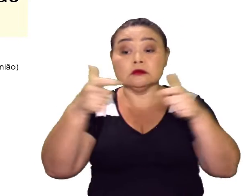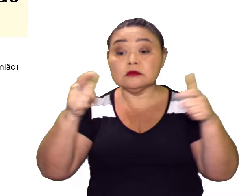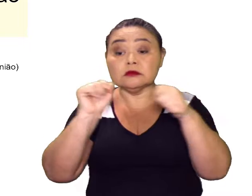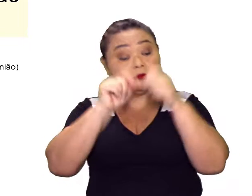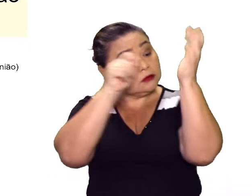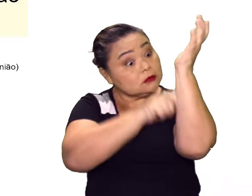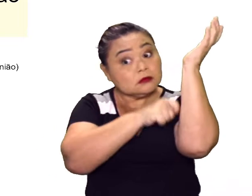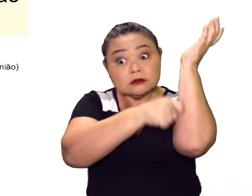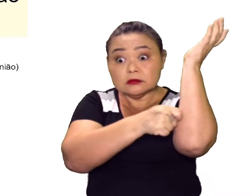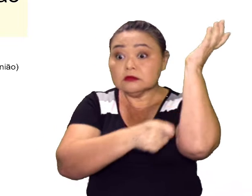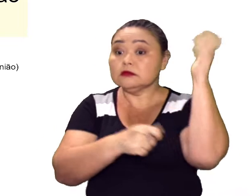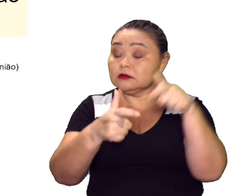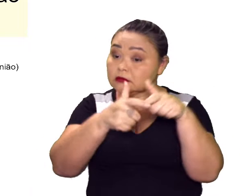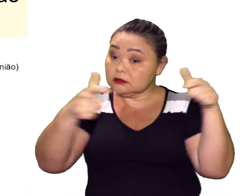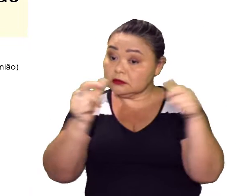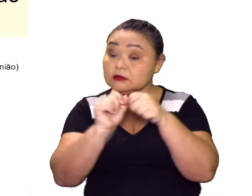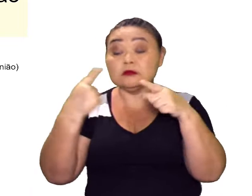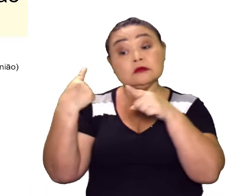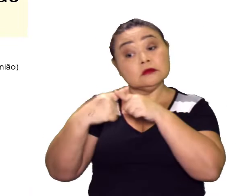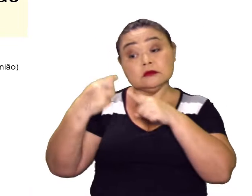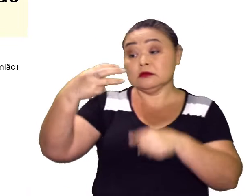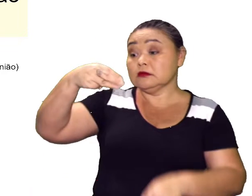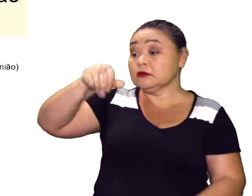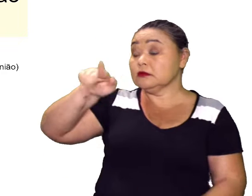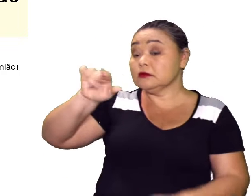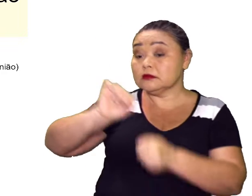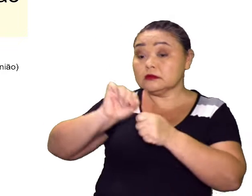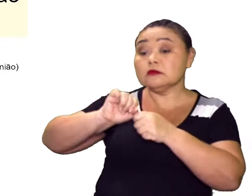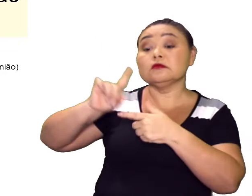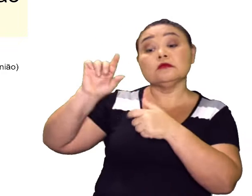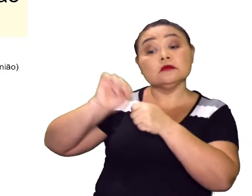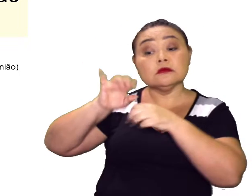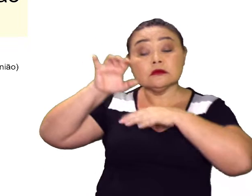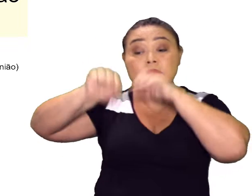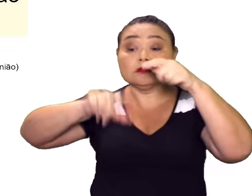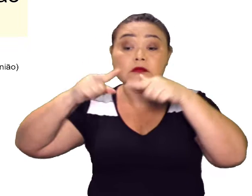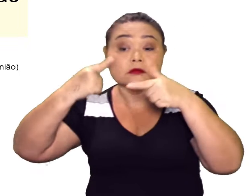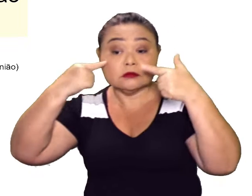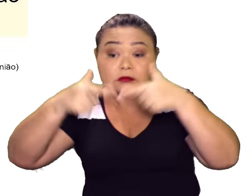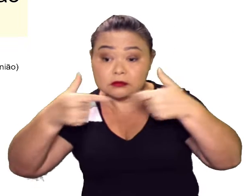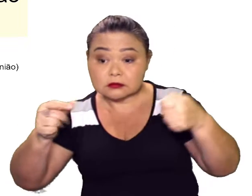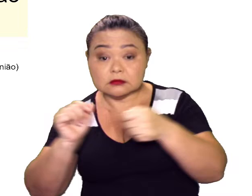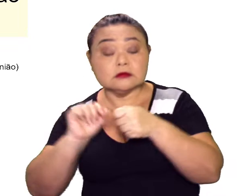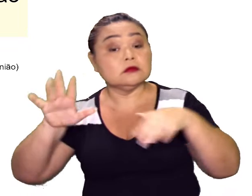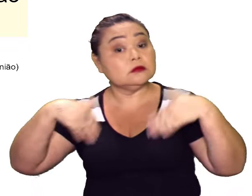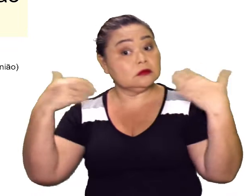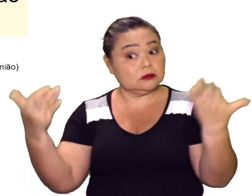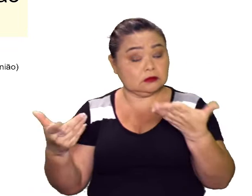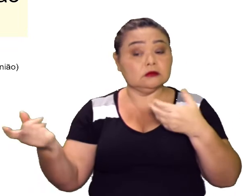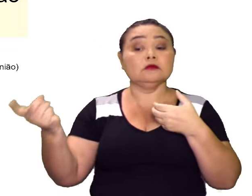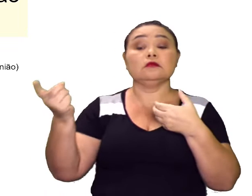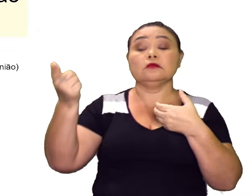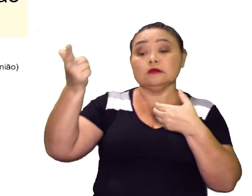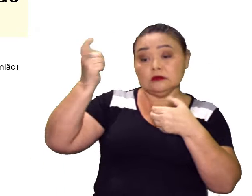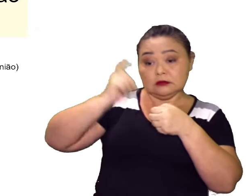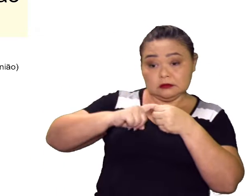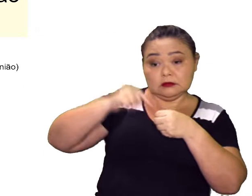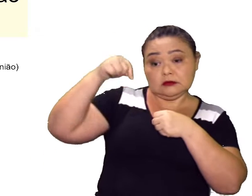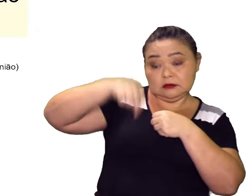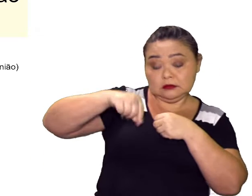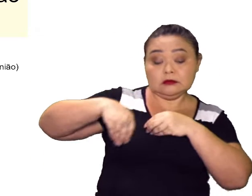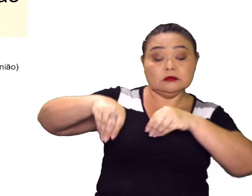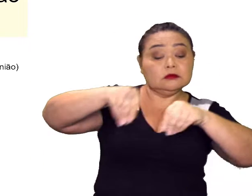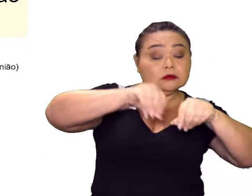borracha. Por quê? Porque a Malásia tinha sido invadida pelos japoneses. Isso. E então, agora, volta-se mais uma vez para o